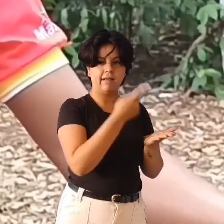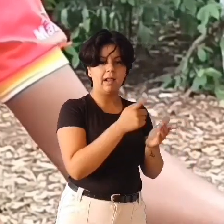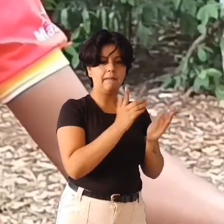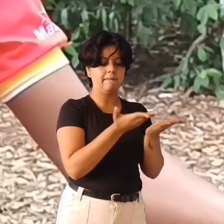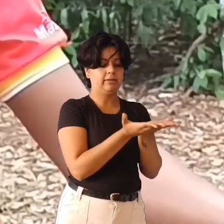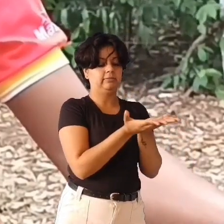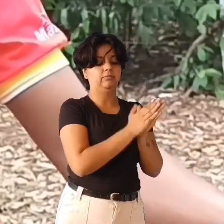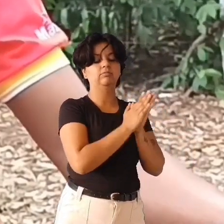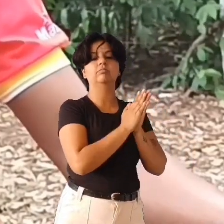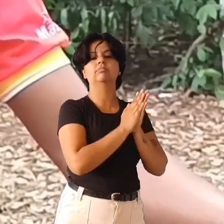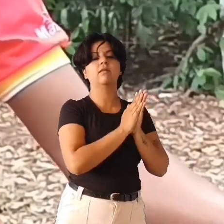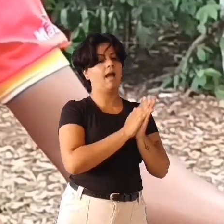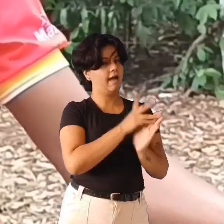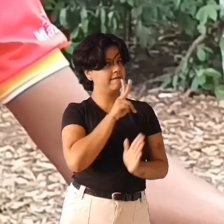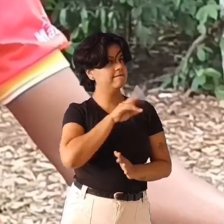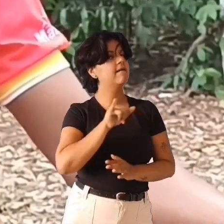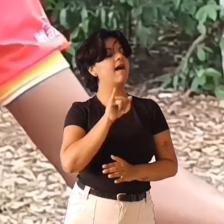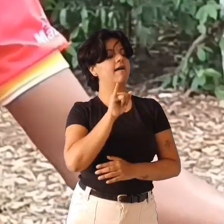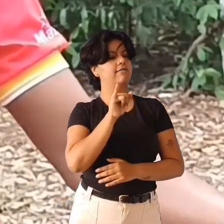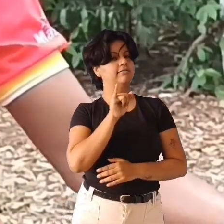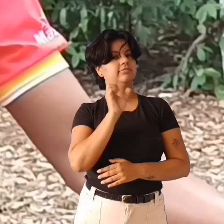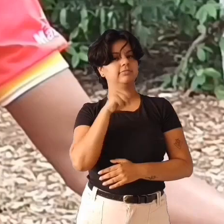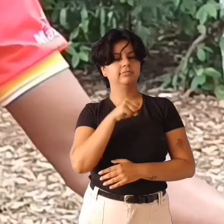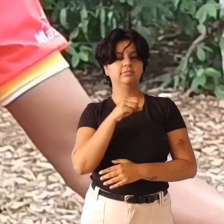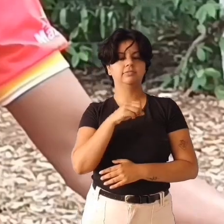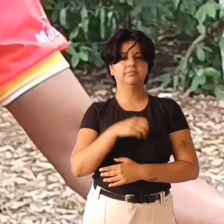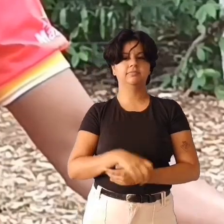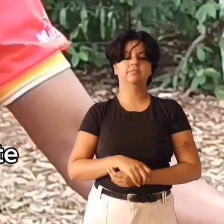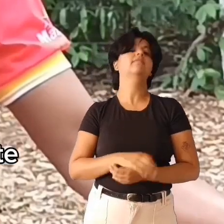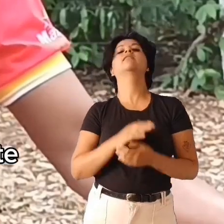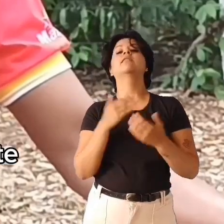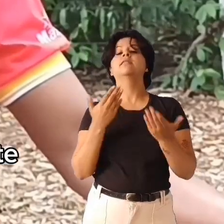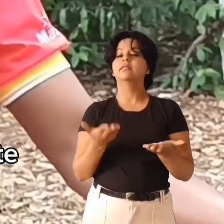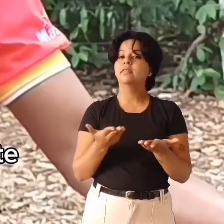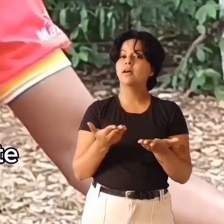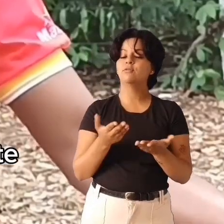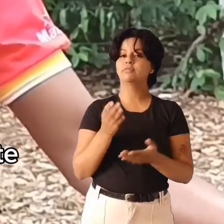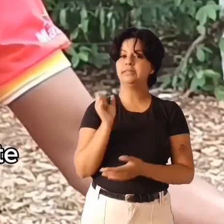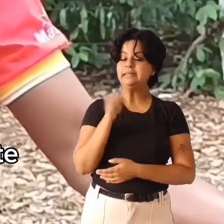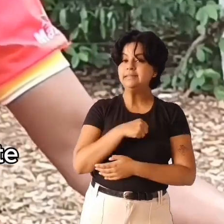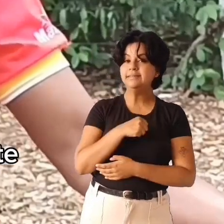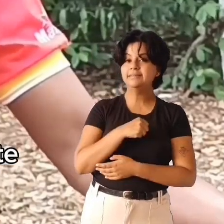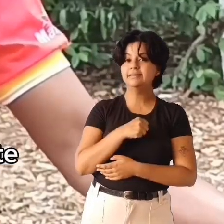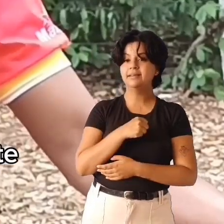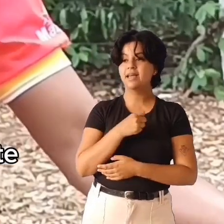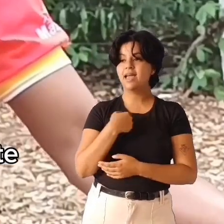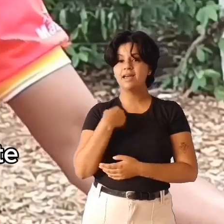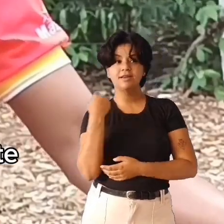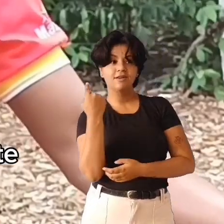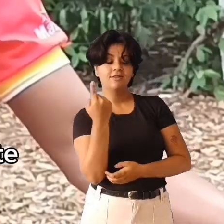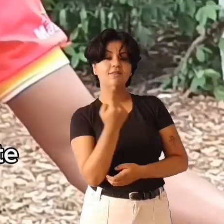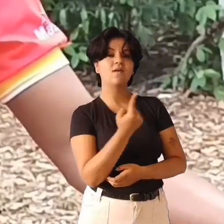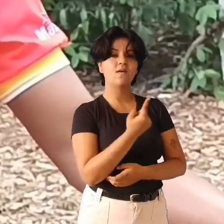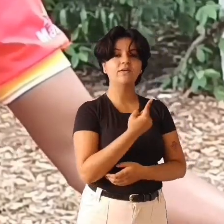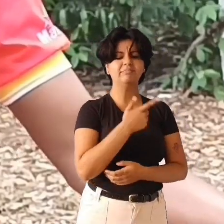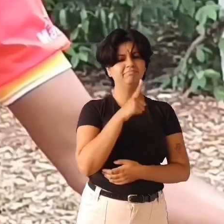povo, mas realmente ela não aconteceu. Então, dessa forma assim, é que a gente tem